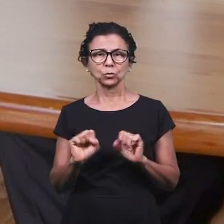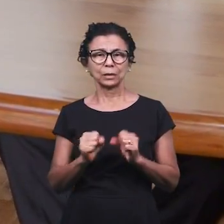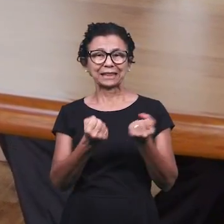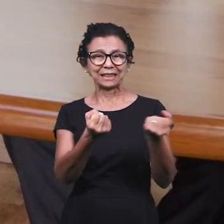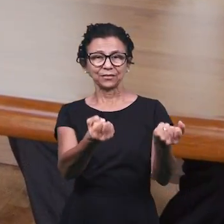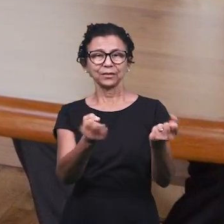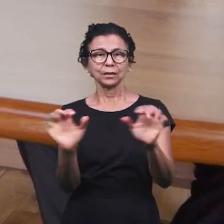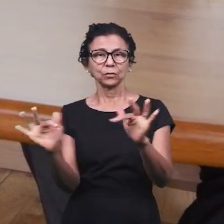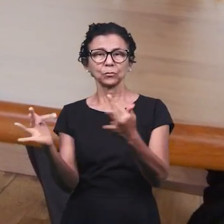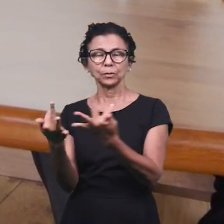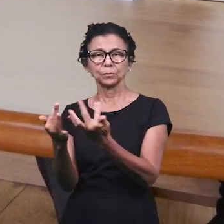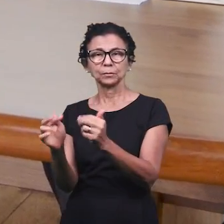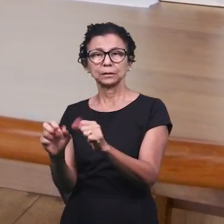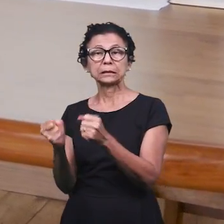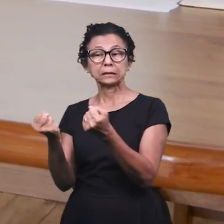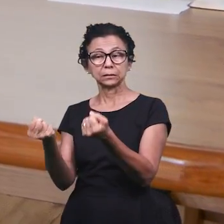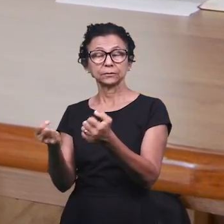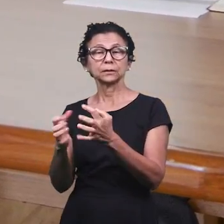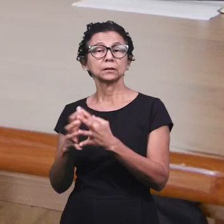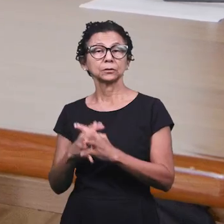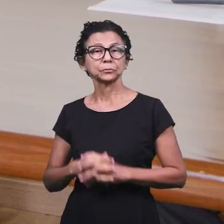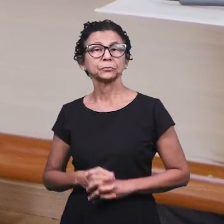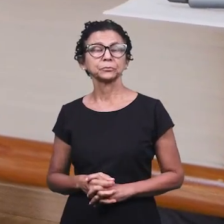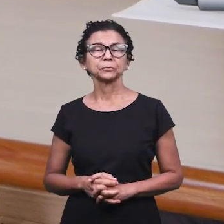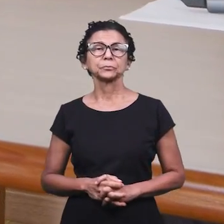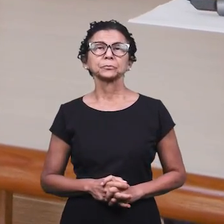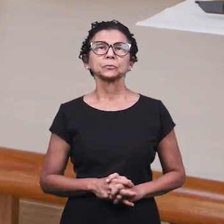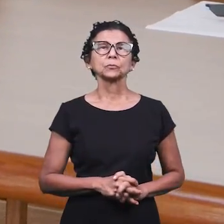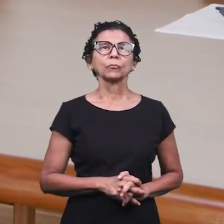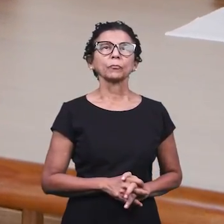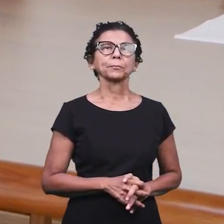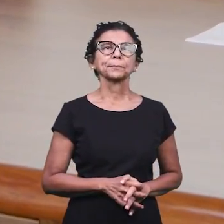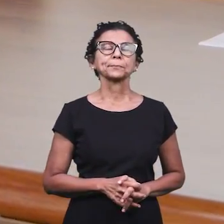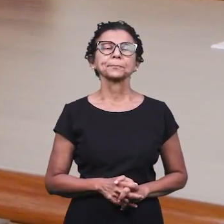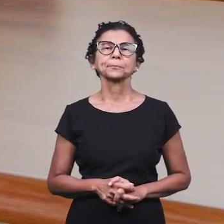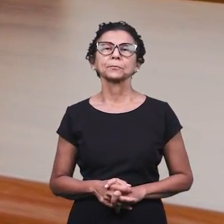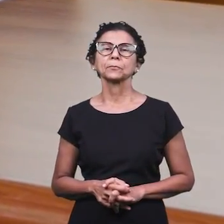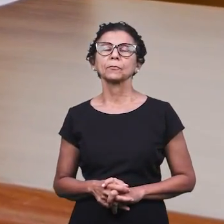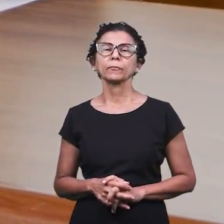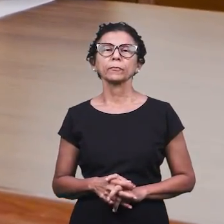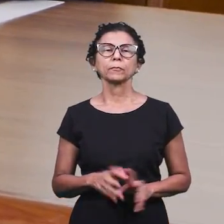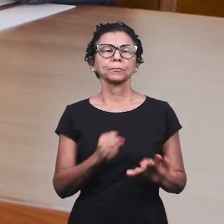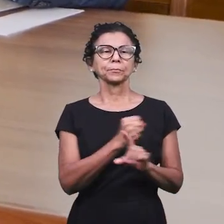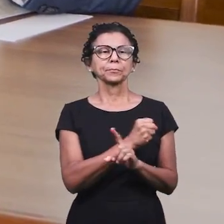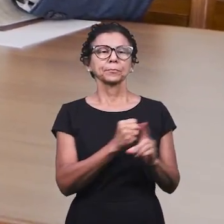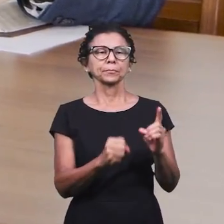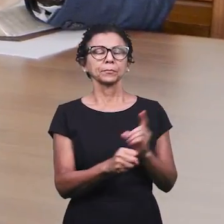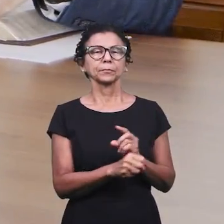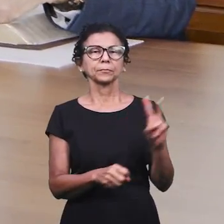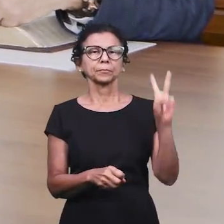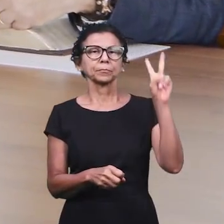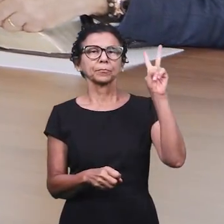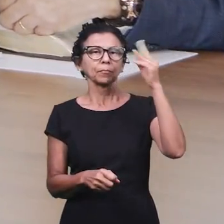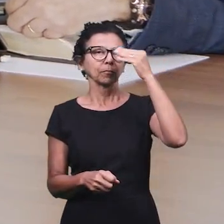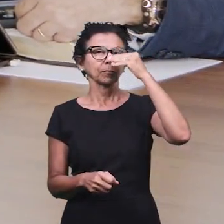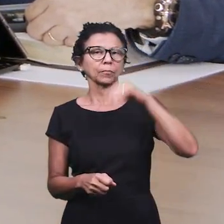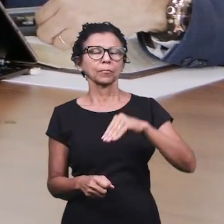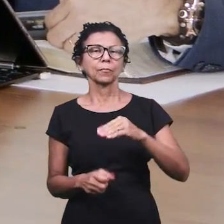dos irmãos, pastor Luiz Eugênio. Eu queria lembrar outro aspecto, hein? O tempo cortou, mas não pode esquecer. Eu lembrava